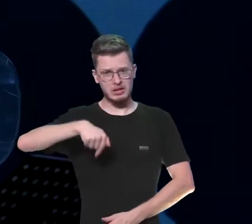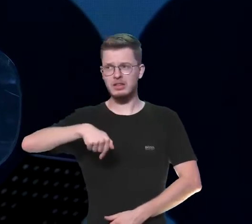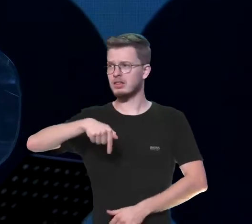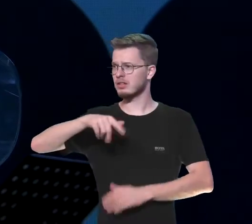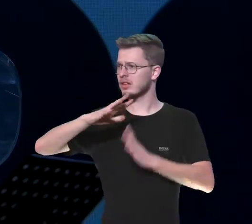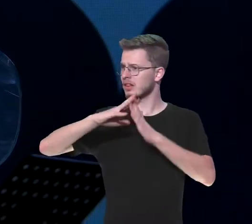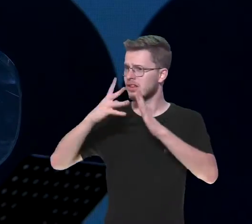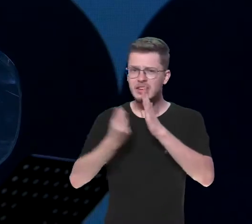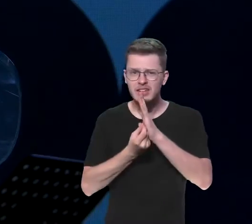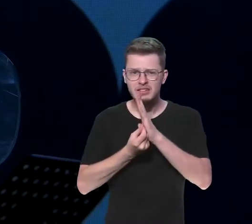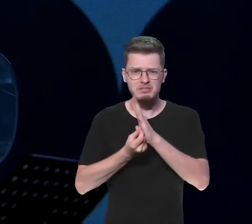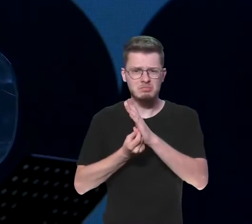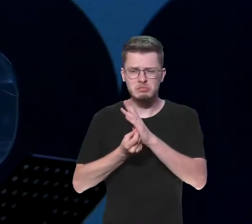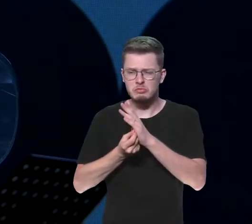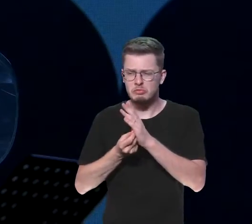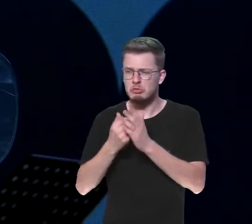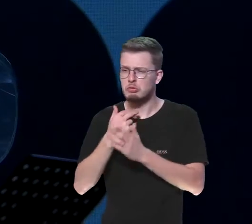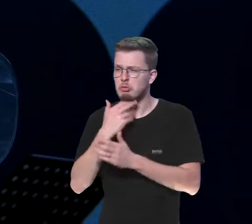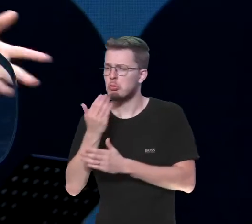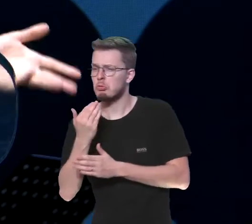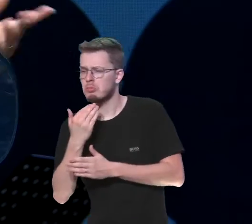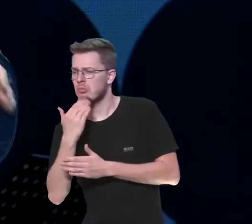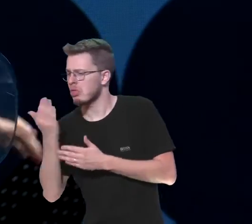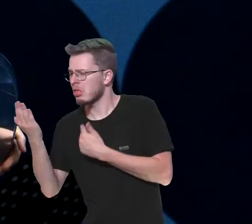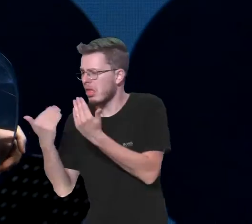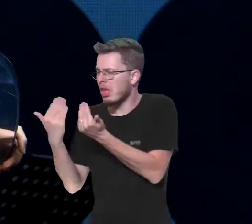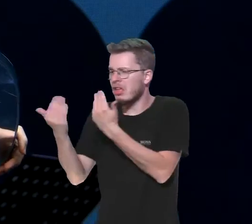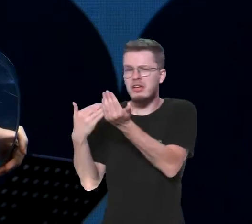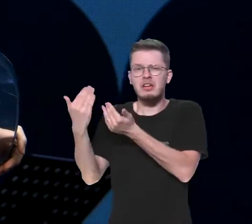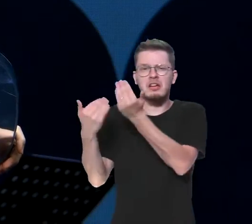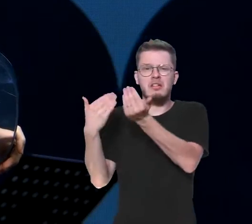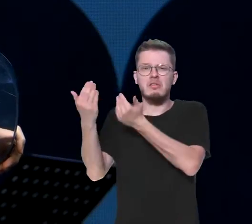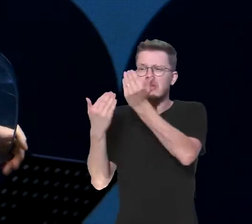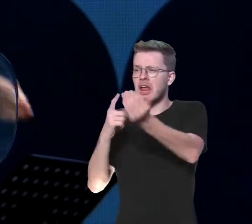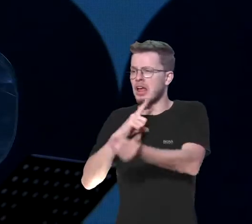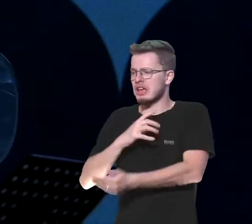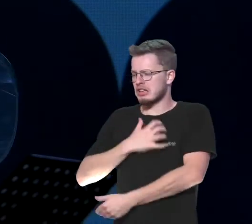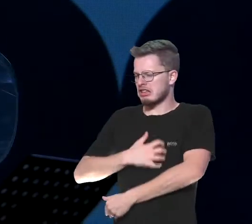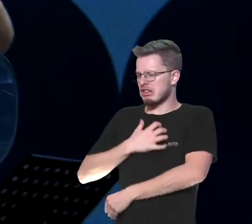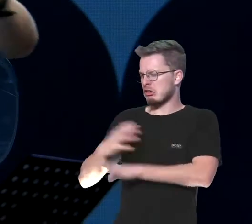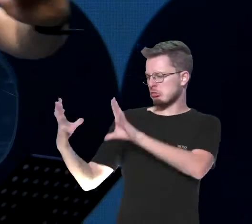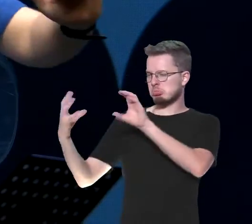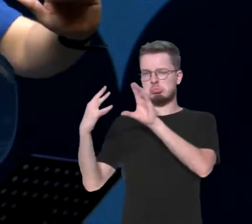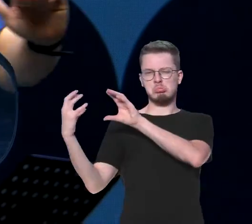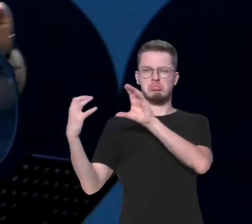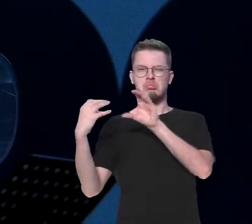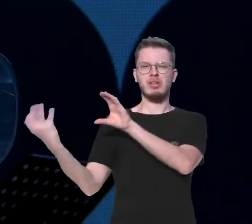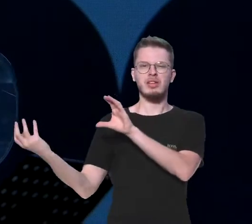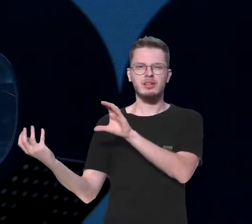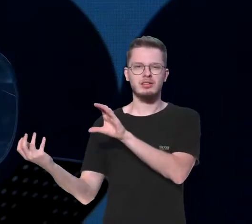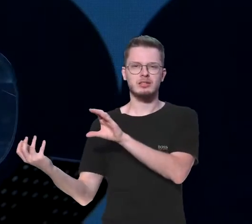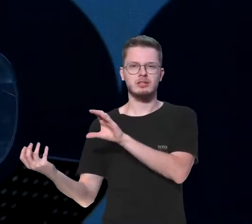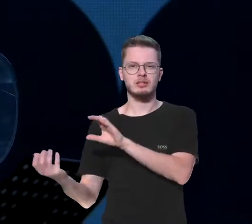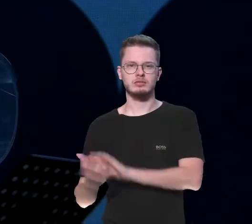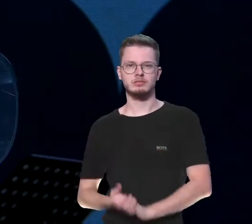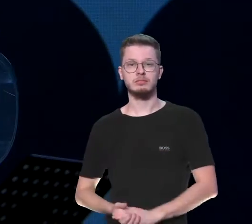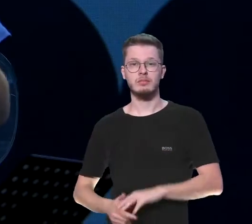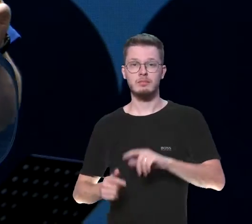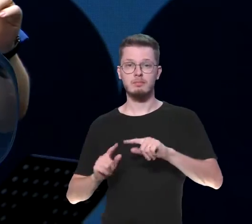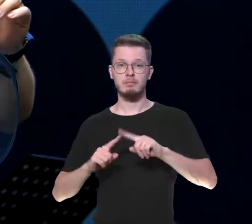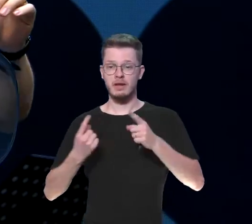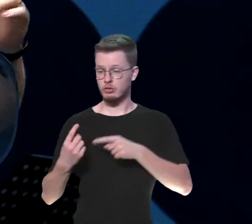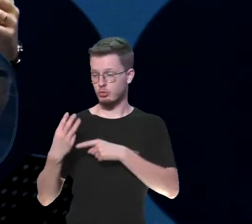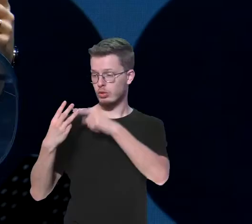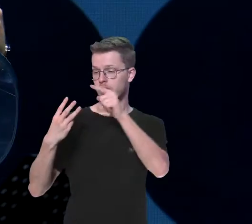suporta. Tem gente aqui dentro que tem rixa, problema um com o outro. Mas o terceiro nível é o